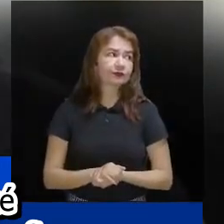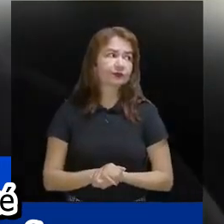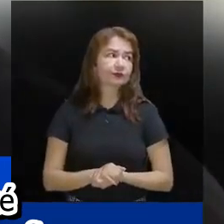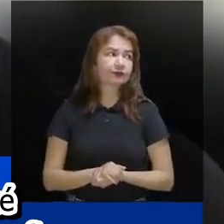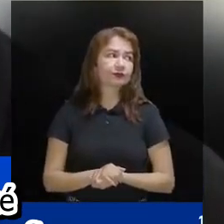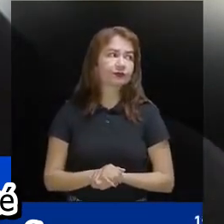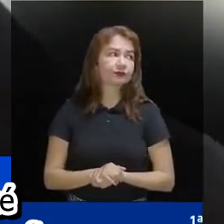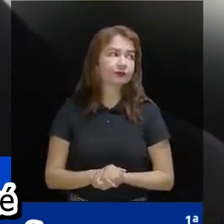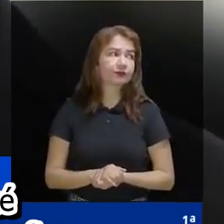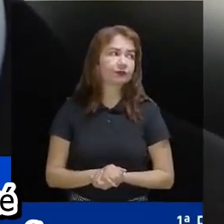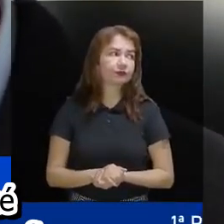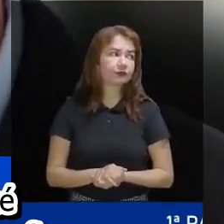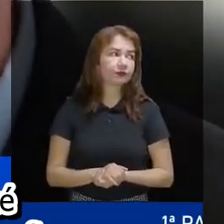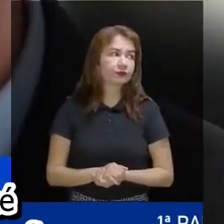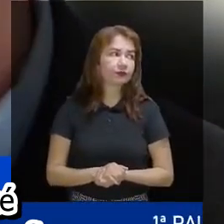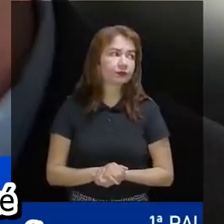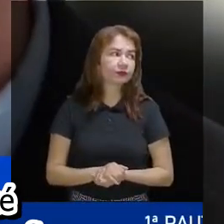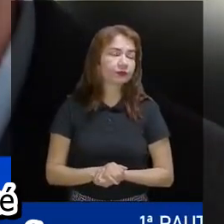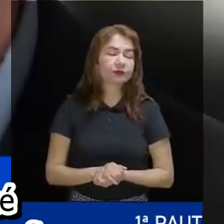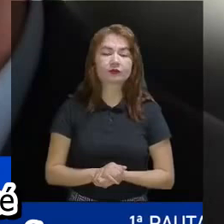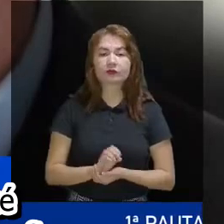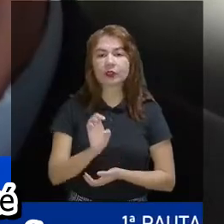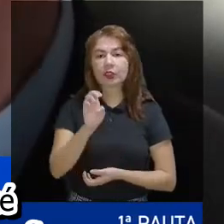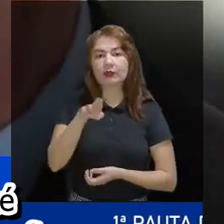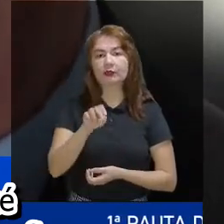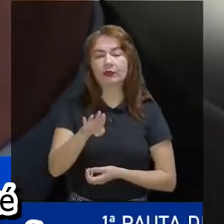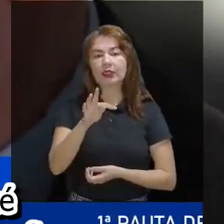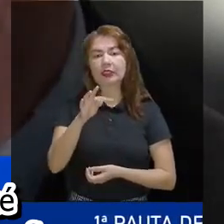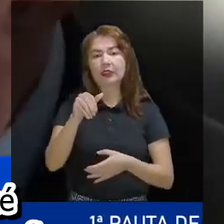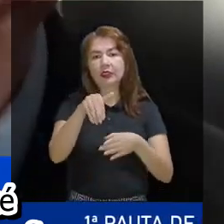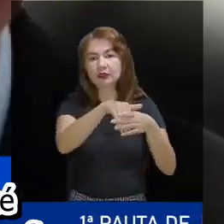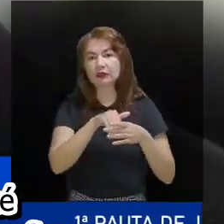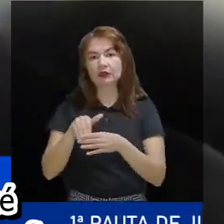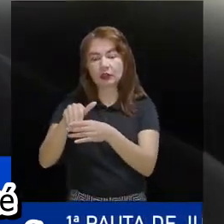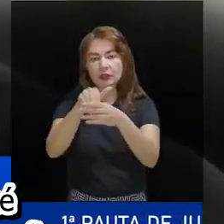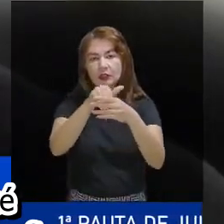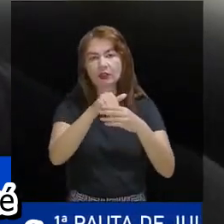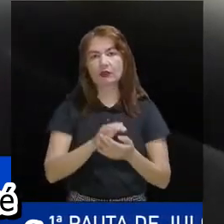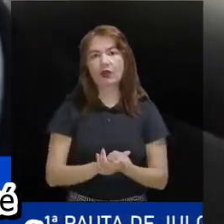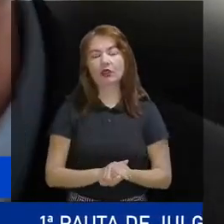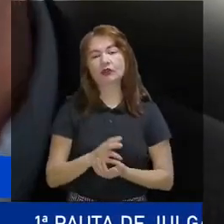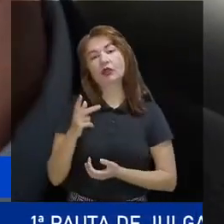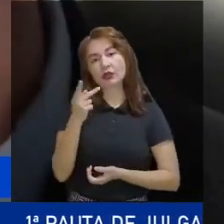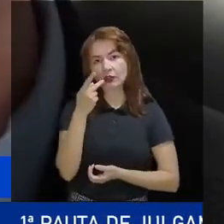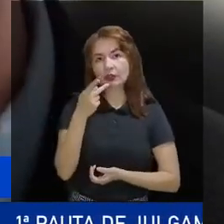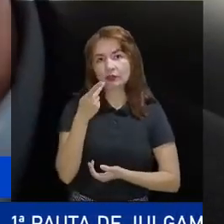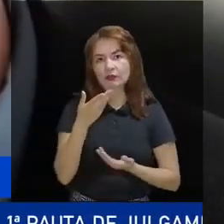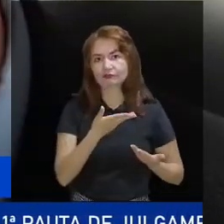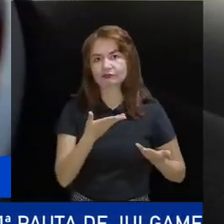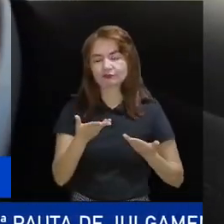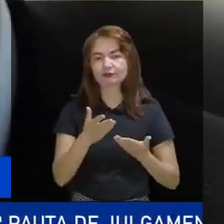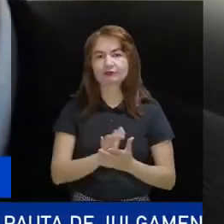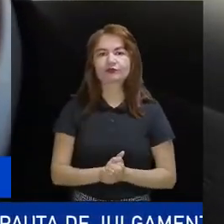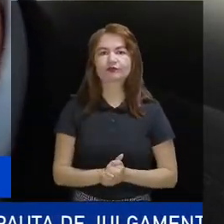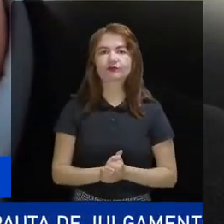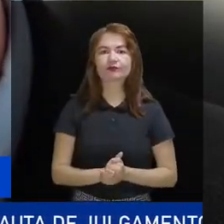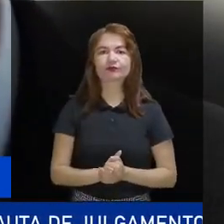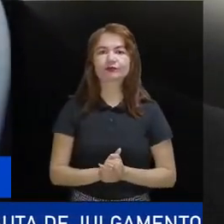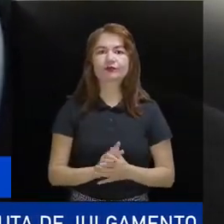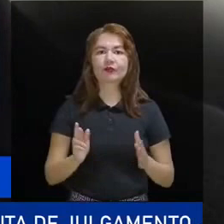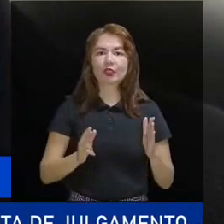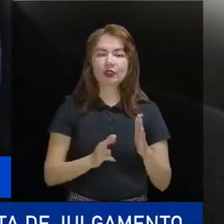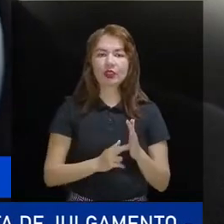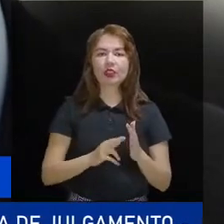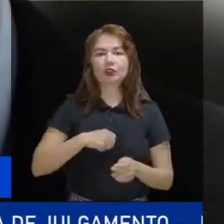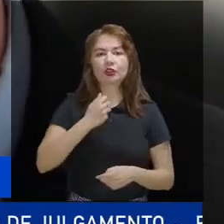a ementa do acórdão ao qual eu me refiro, da relatoria do